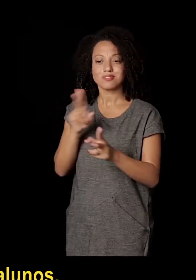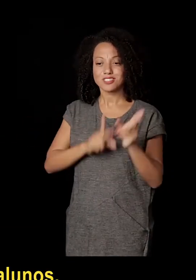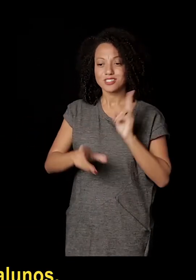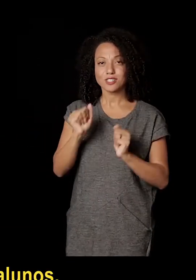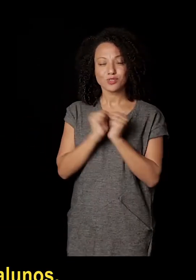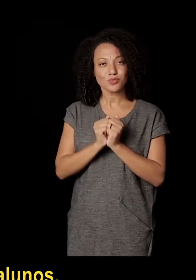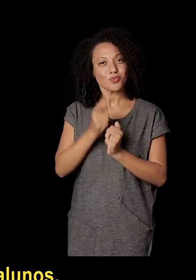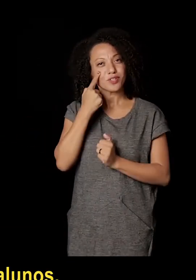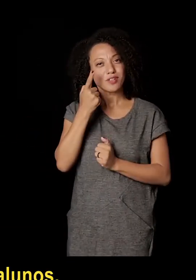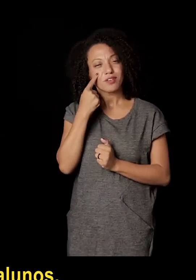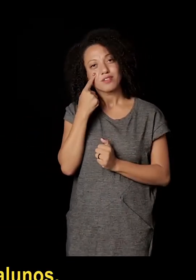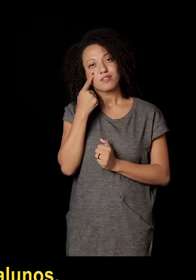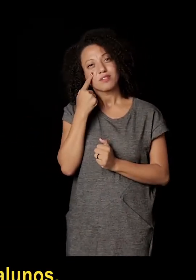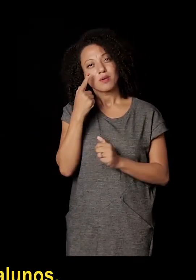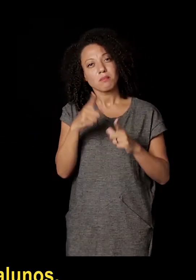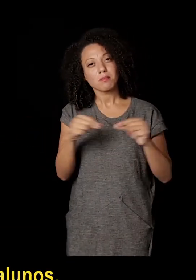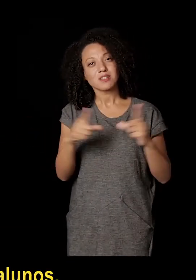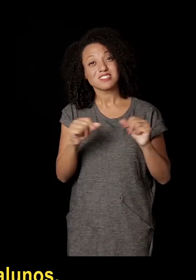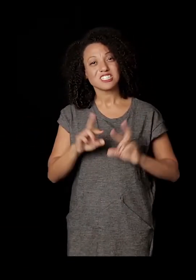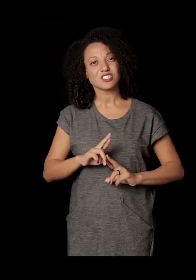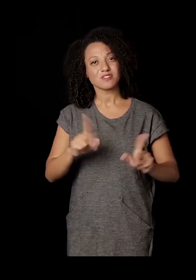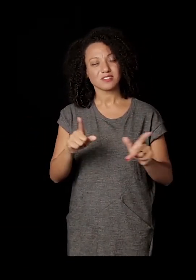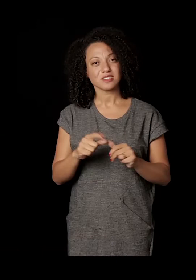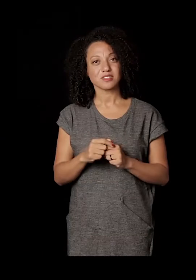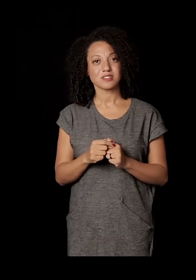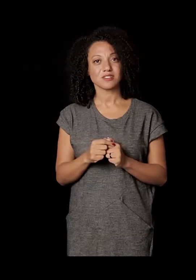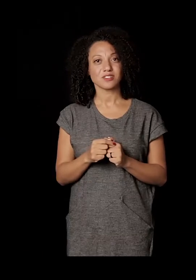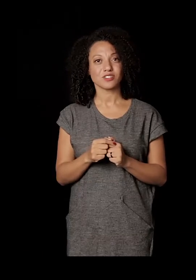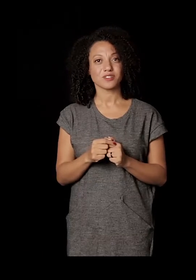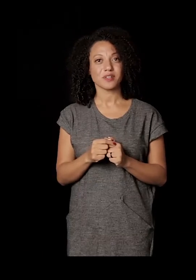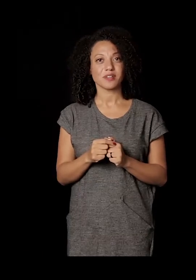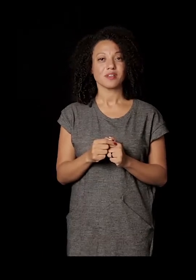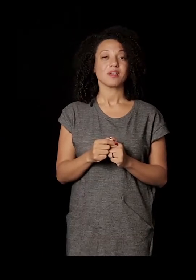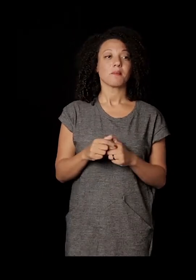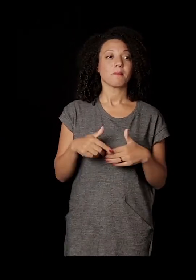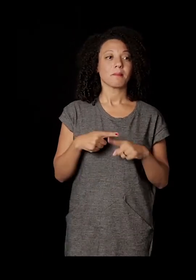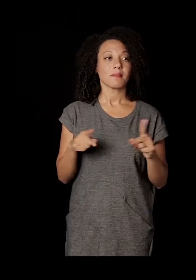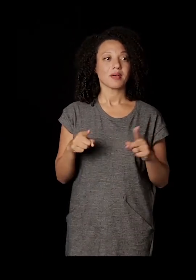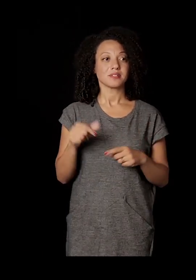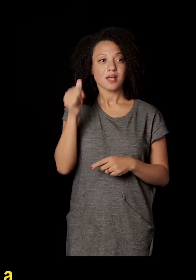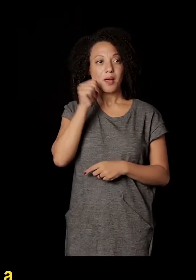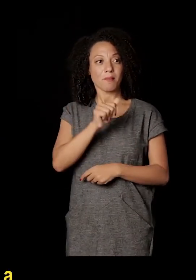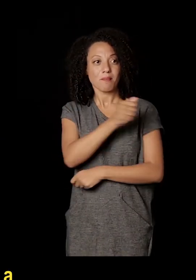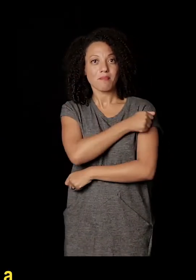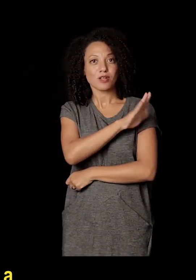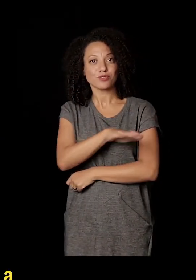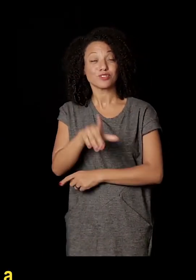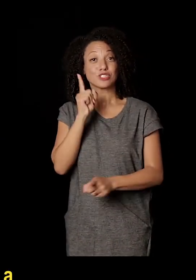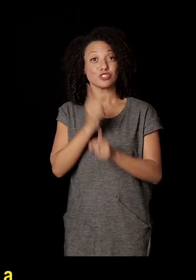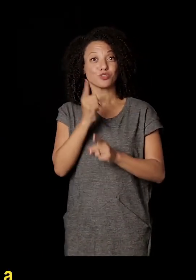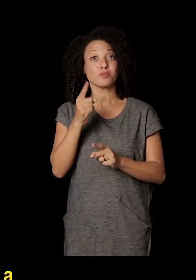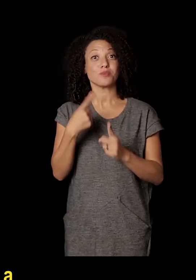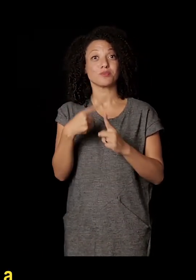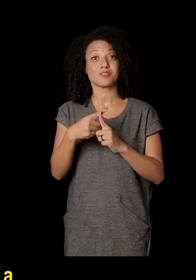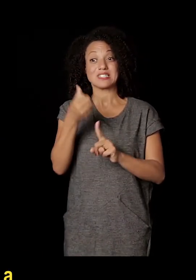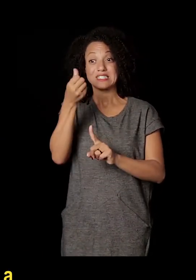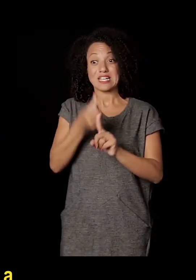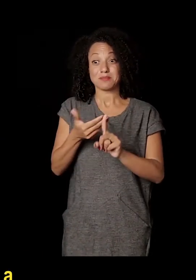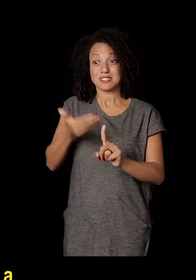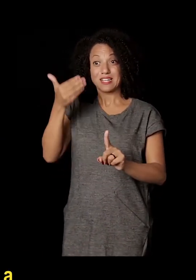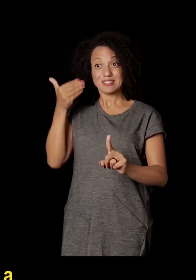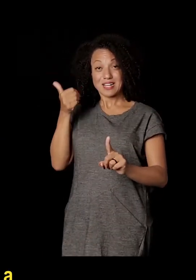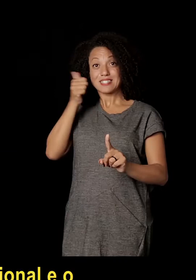outra Brasília. E essa outra Brasília, uma aluna descobriu a charada, né? Era uma bomba prestes a explodir 6 meses